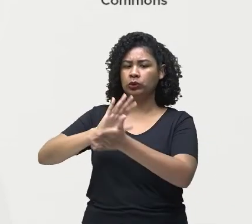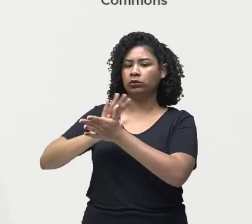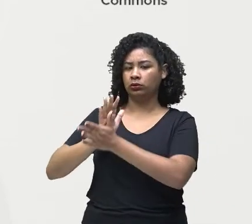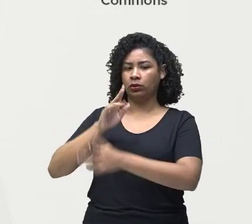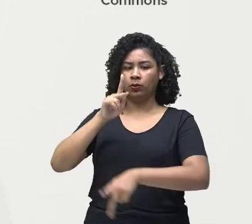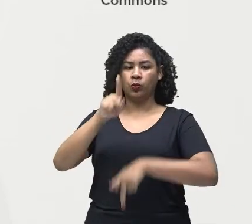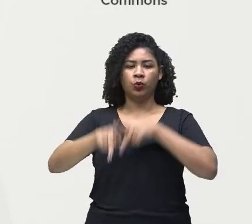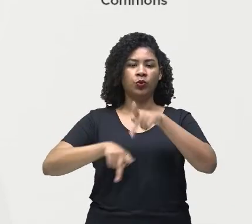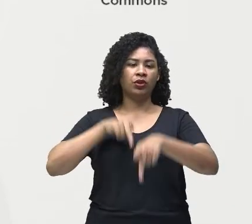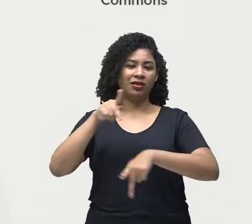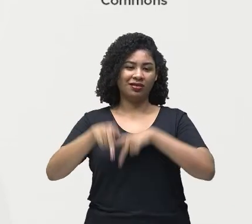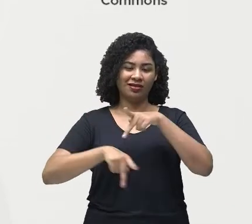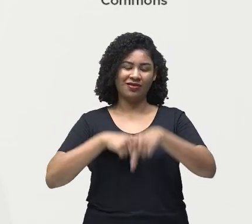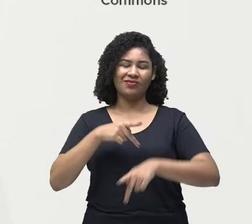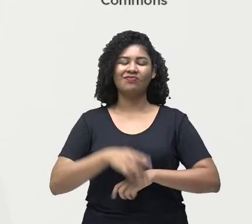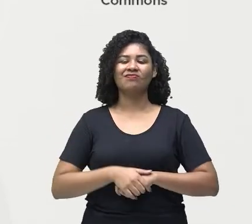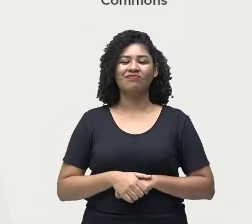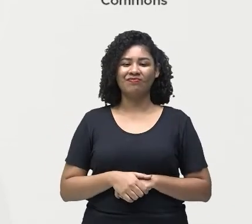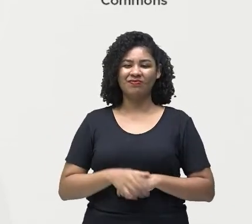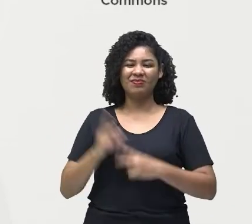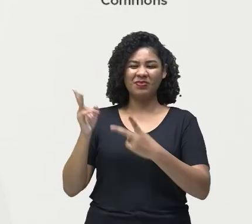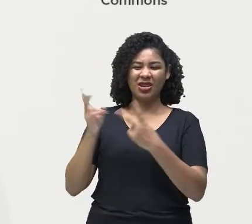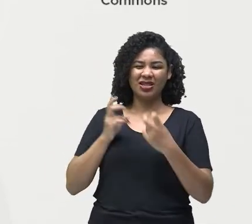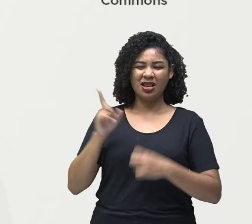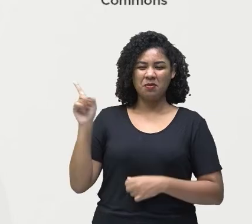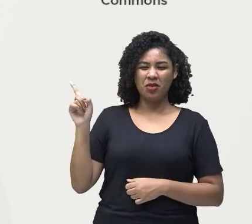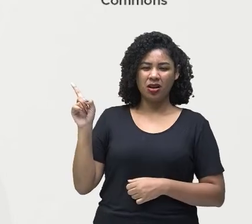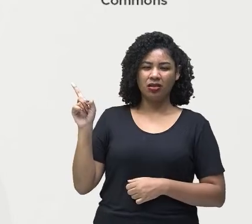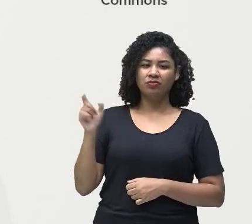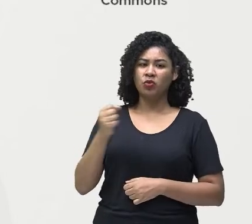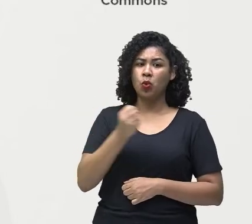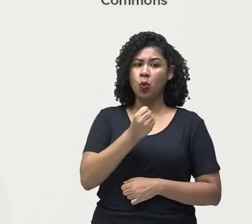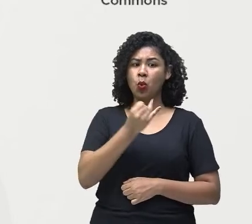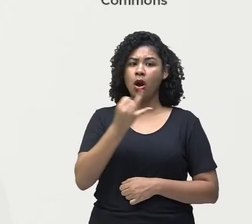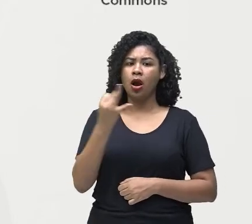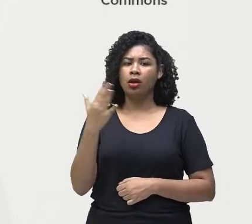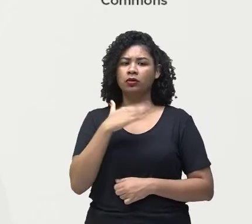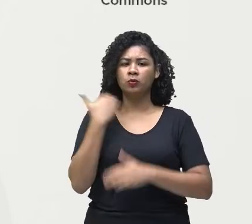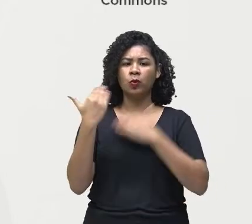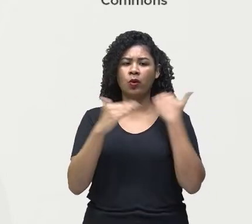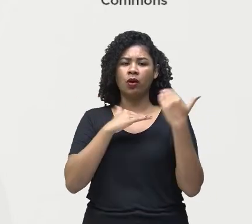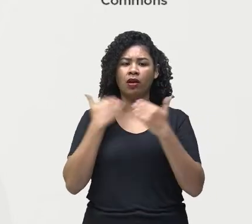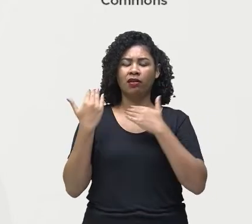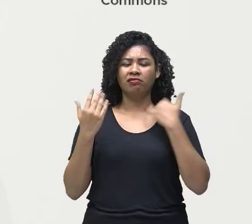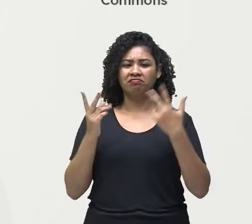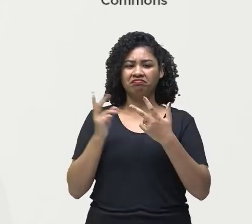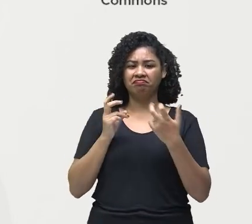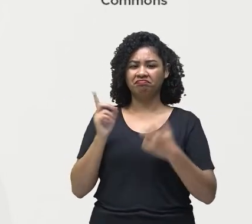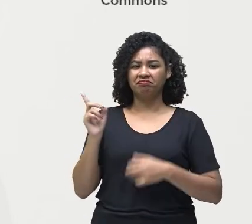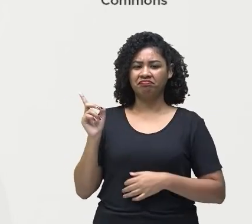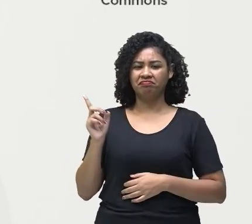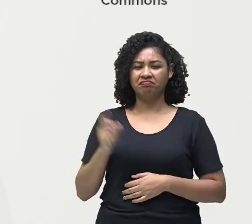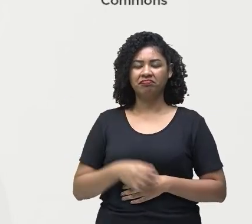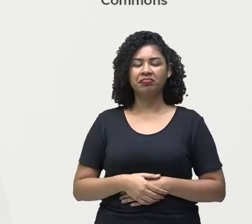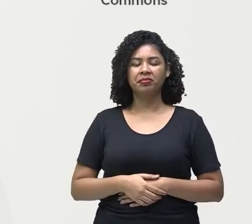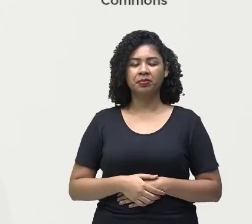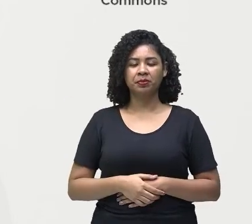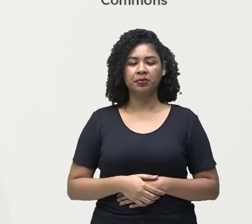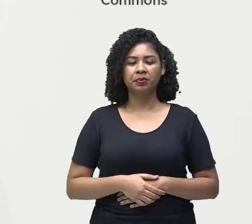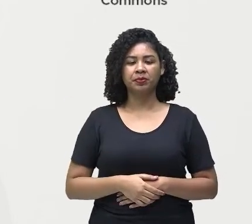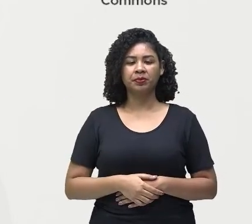atingiu o mundo. Observem a quantidade de mortos dessa